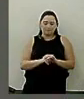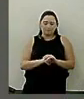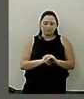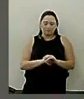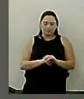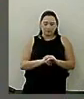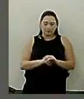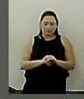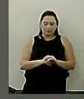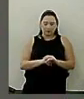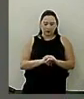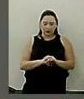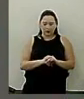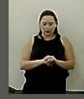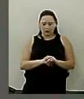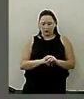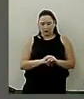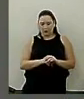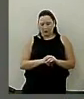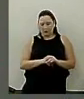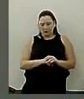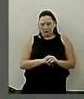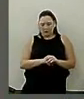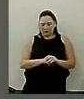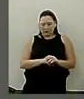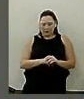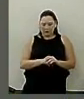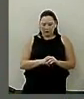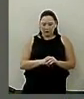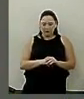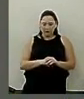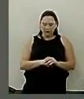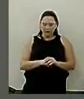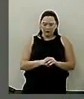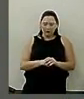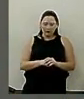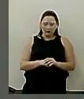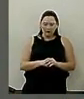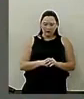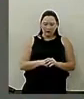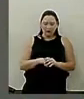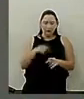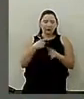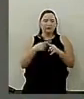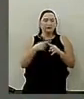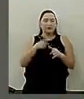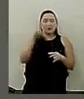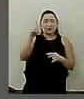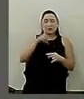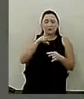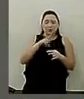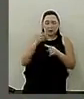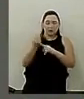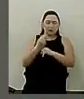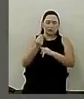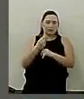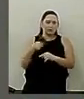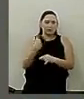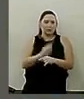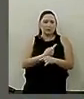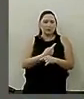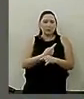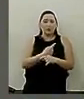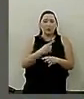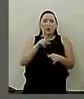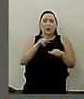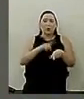mim. Deus está cuidando de nós, irmãos. Deus está cuidando do seu filho quando você não sabe